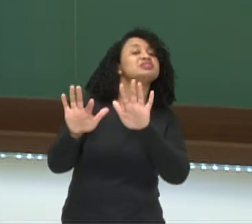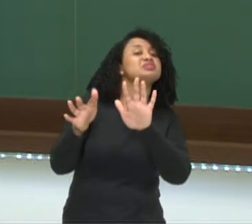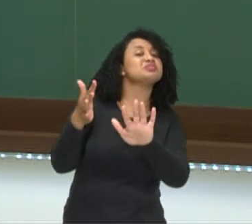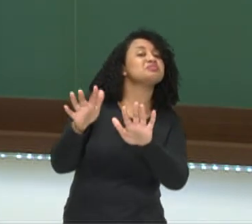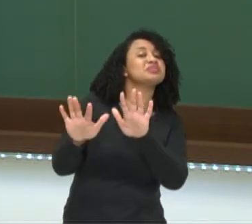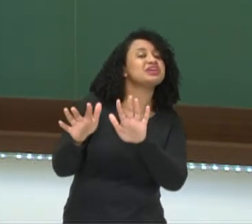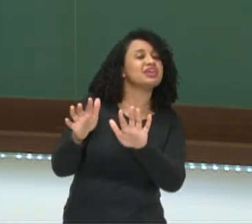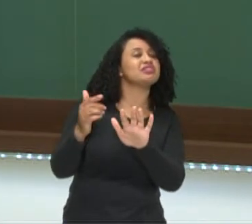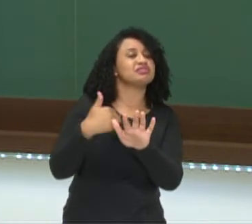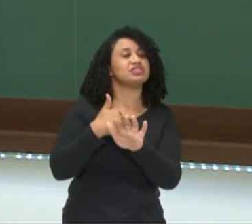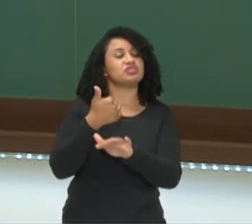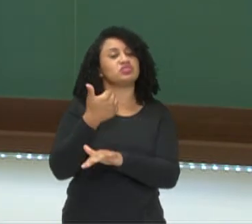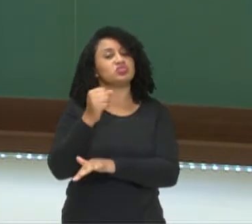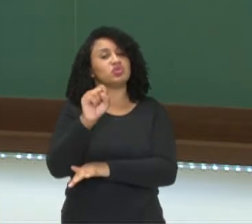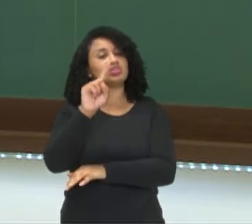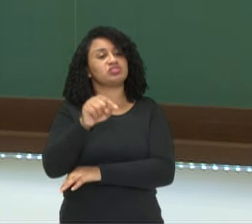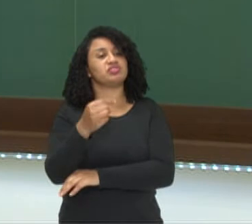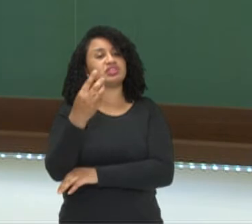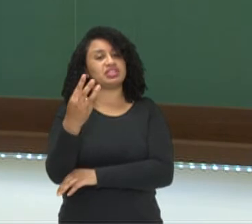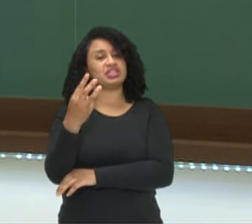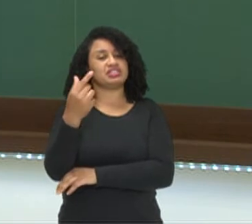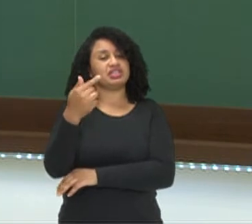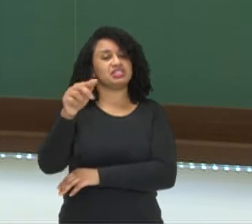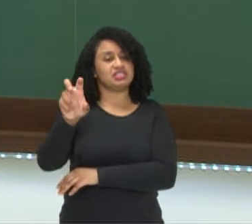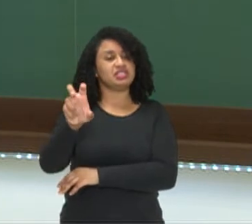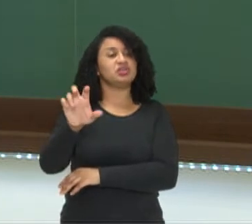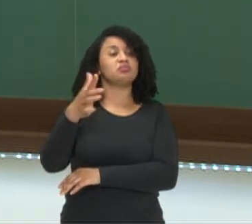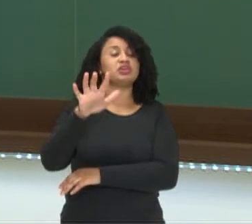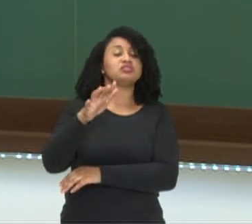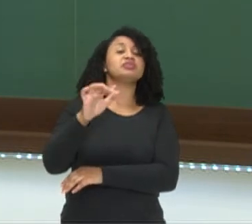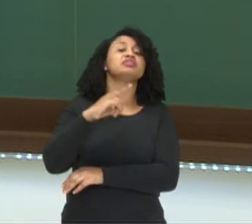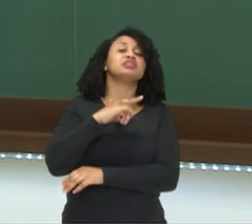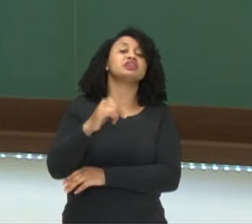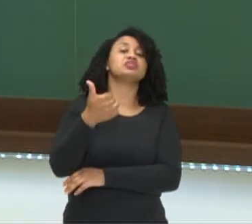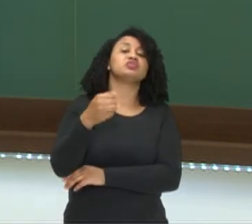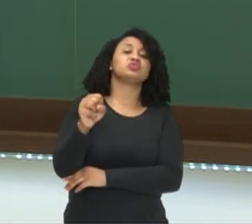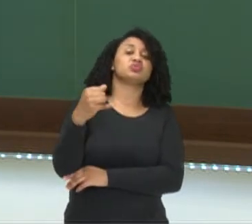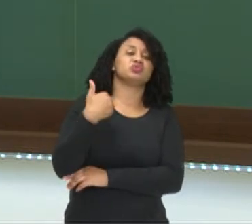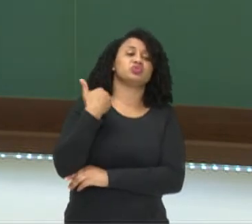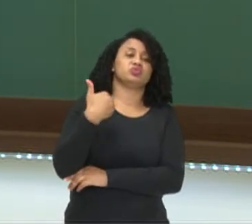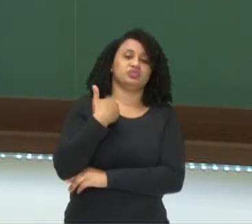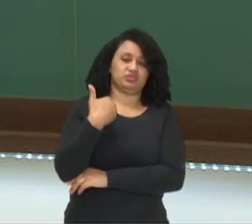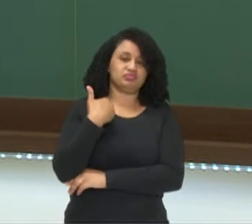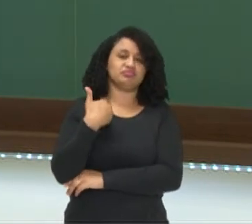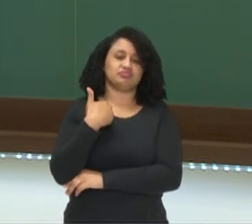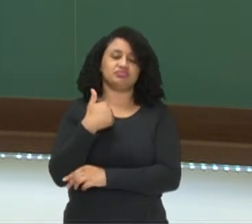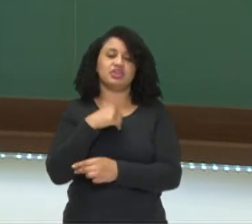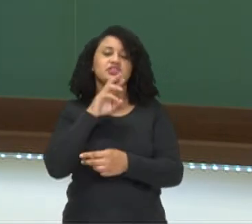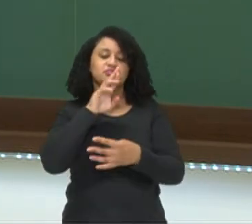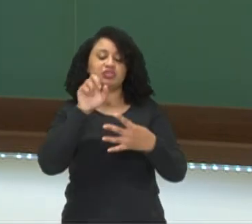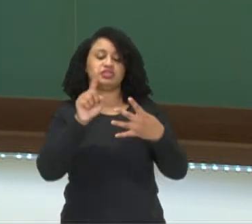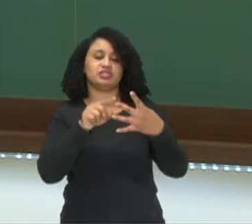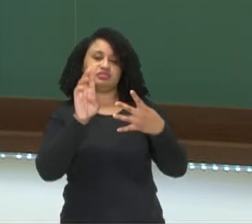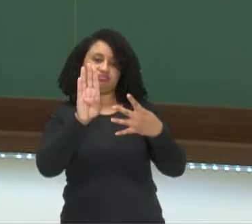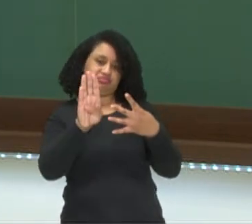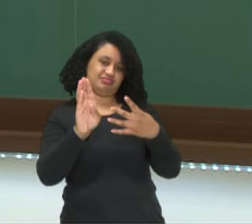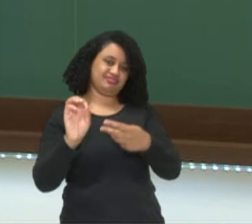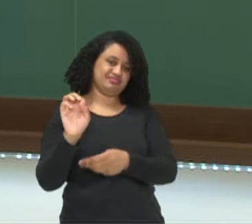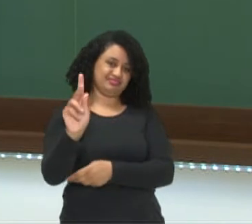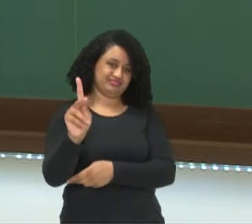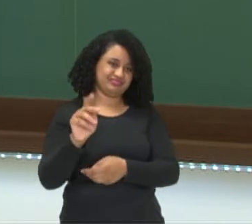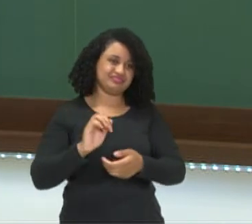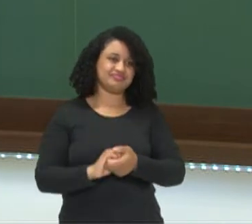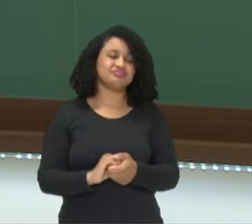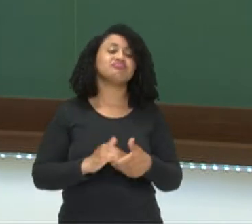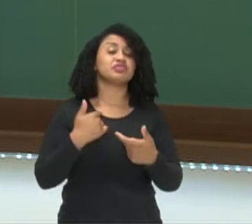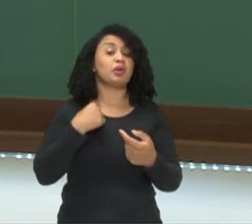aproximada. Então, 18,375 aproximadamente, nós temos 18 anos, ok? Então, veja